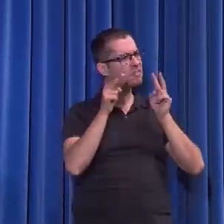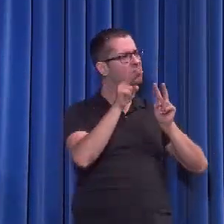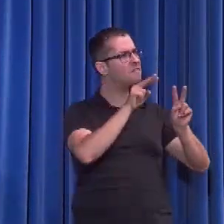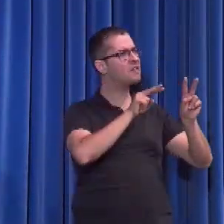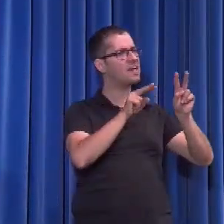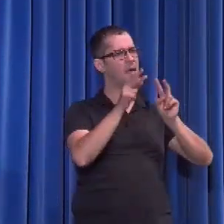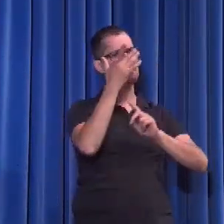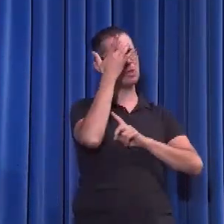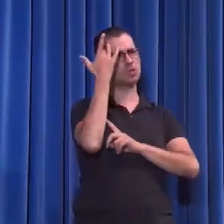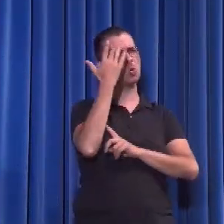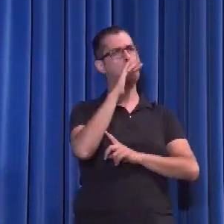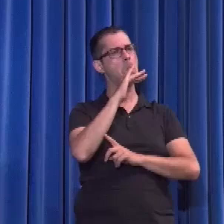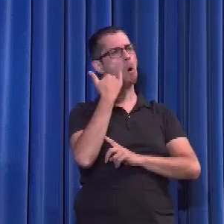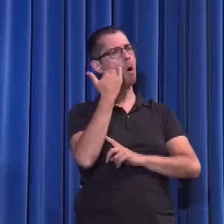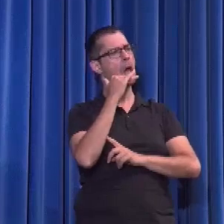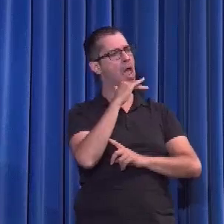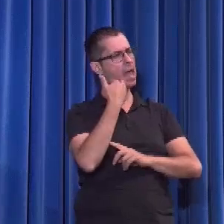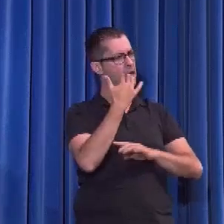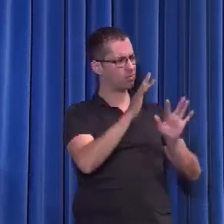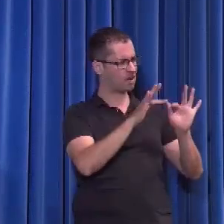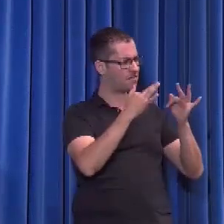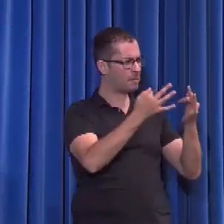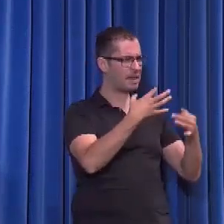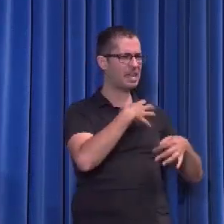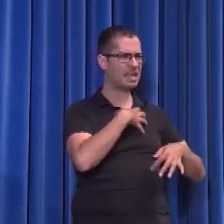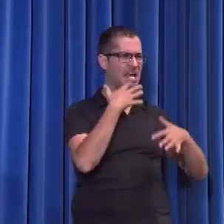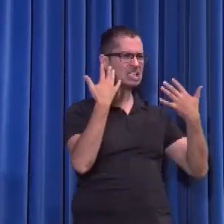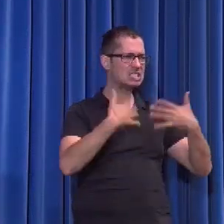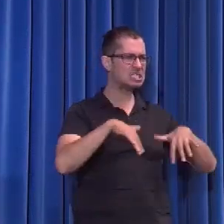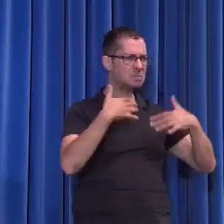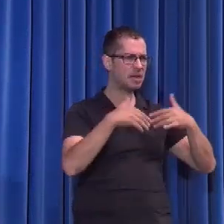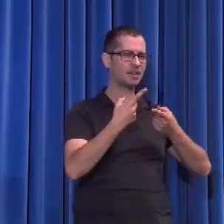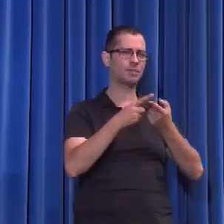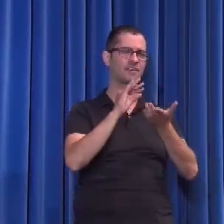e o desespero dos seus parentes que não conhecem o Senhor.